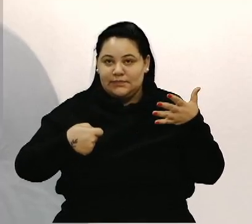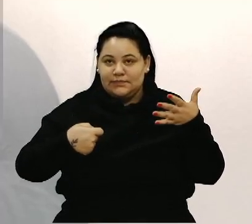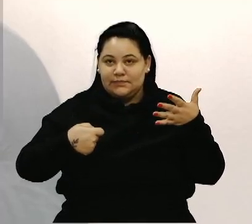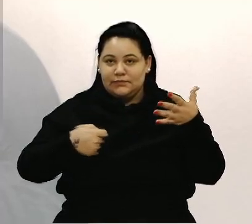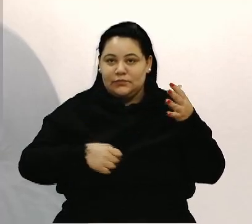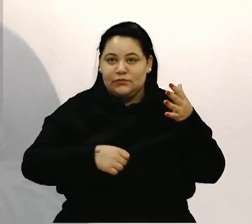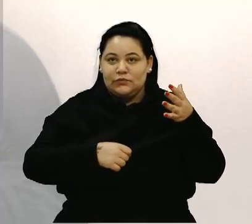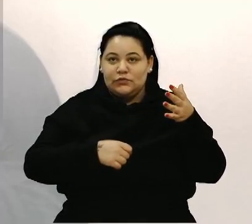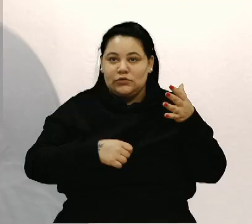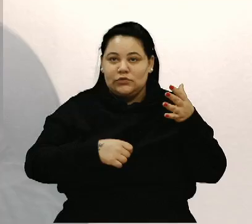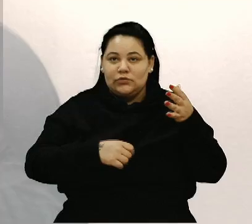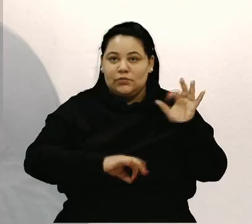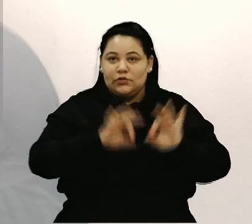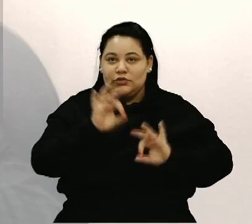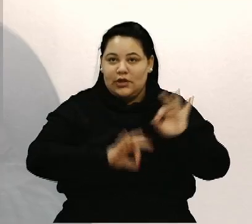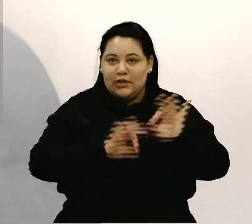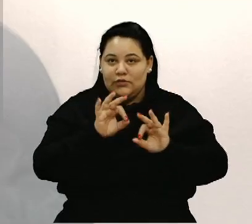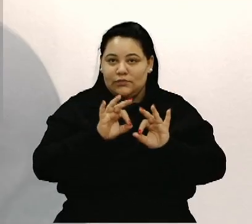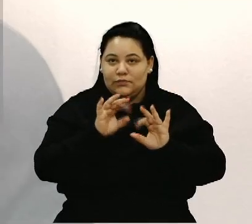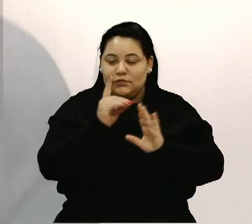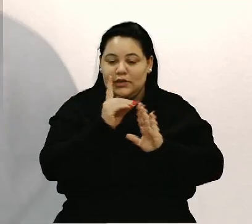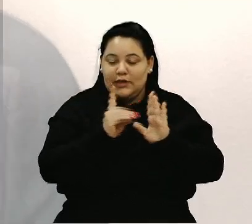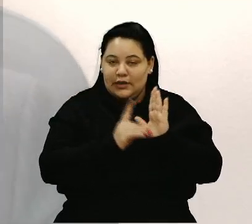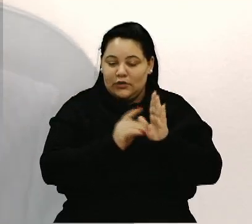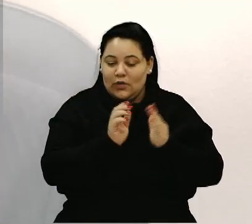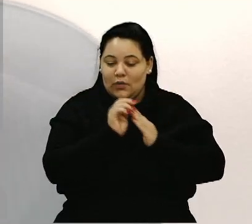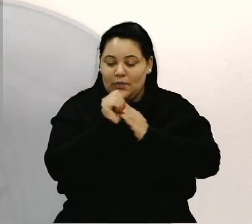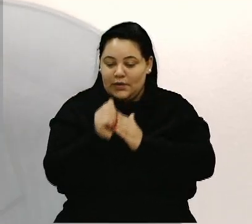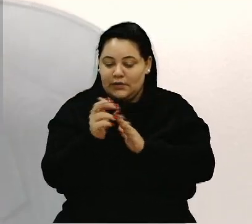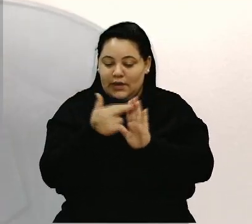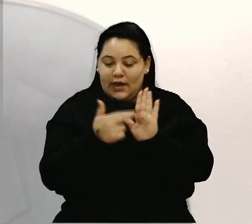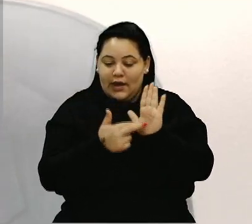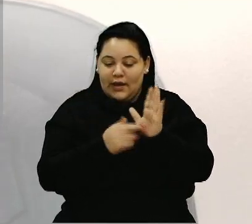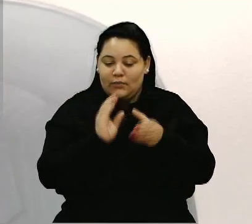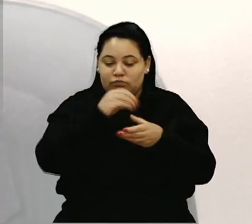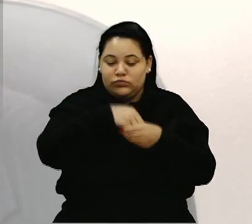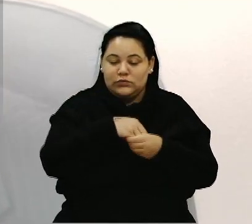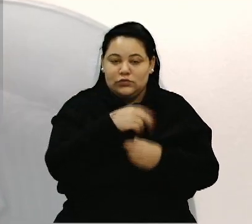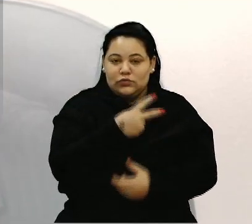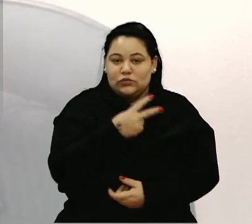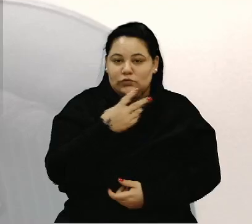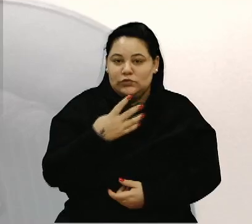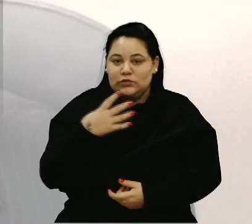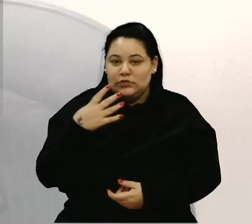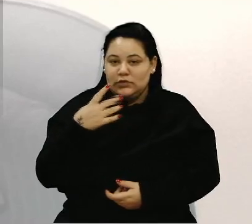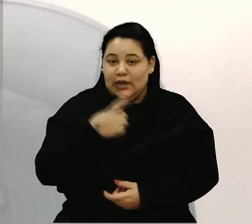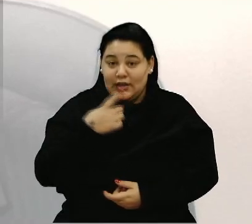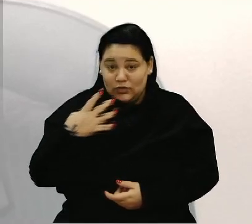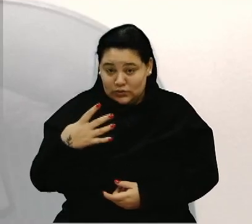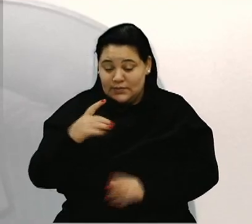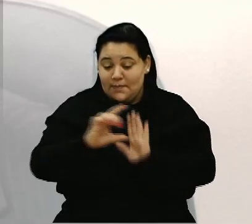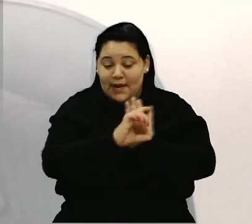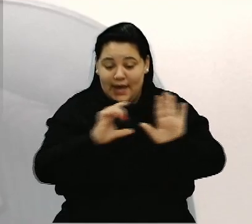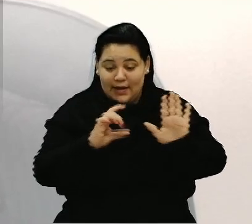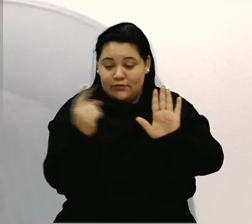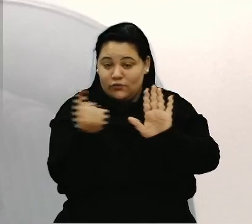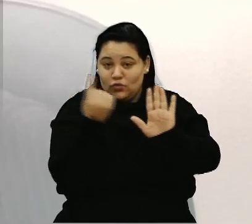decreto legislativo que concede títulos honoríficos os previstos no regimento interno, artigo 214, parágrafo único, informa